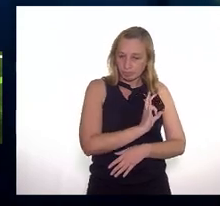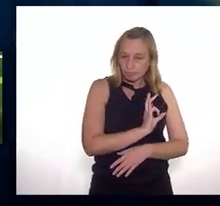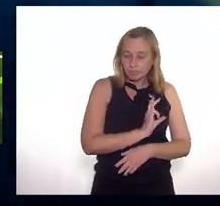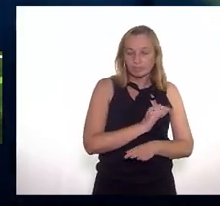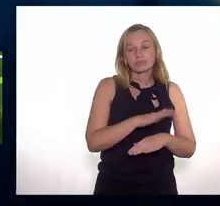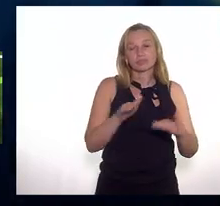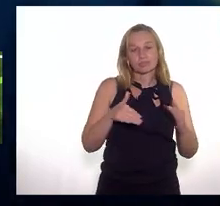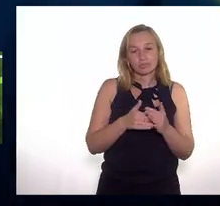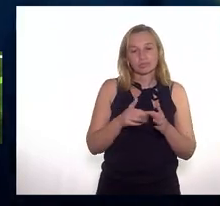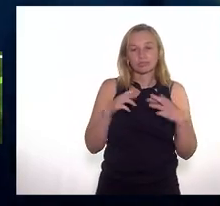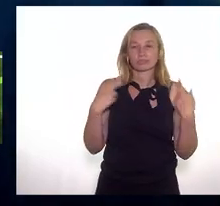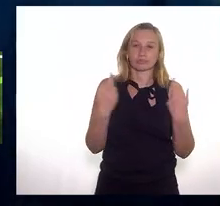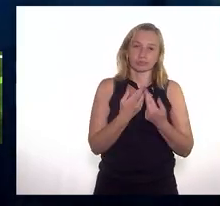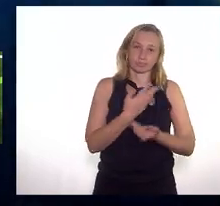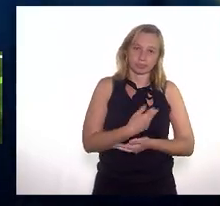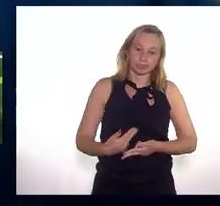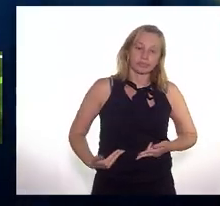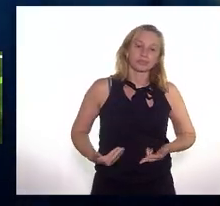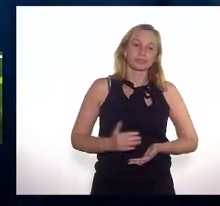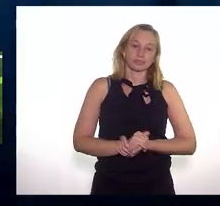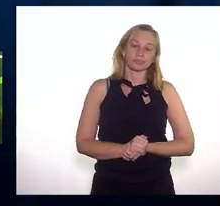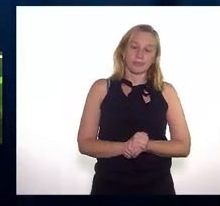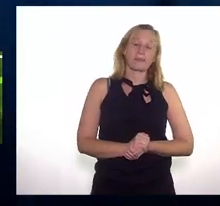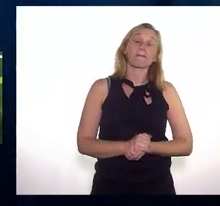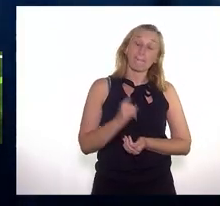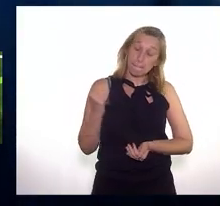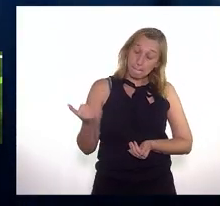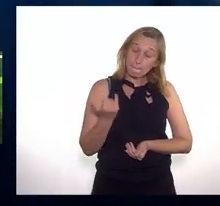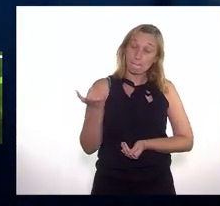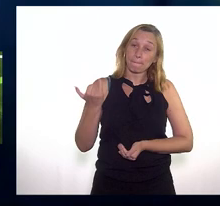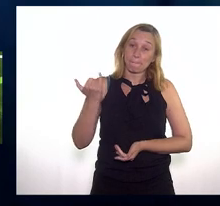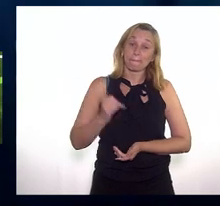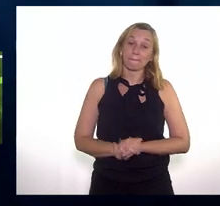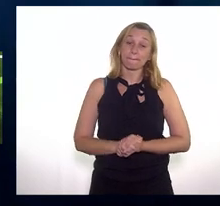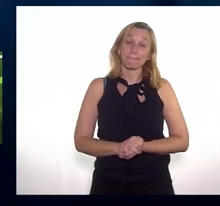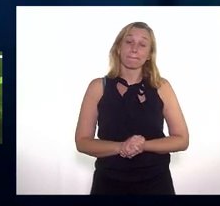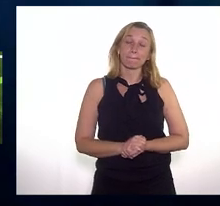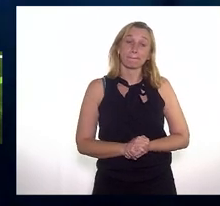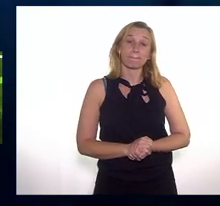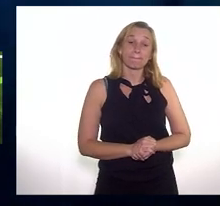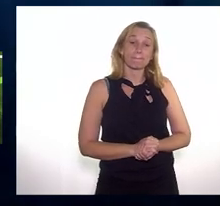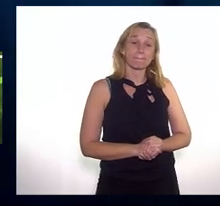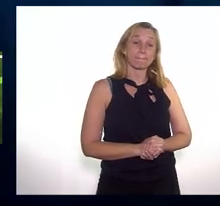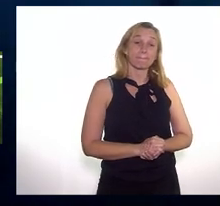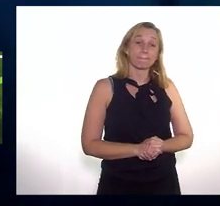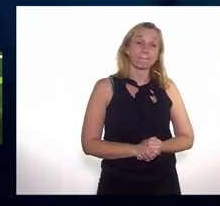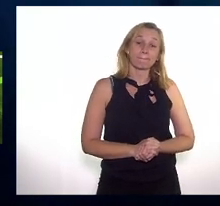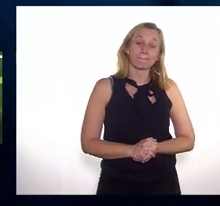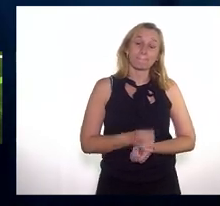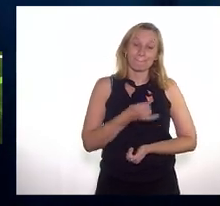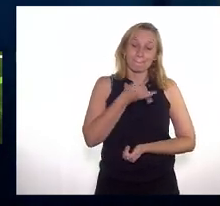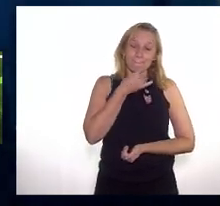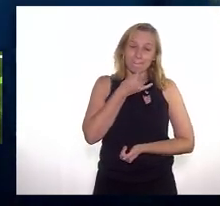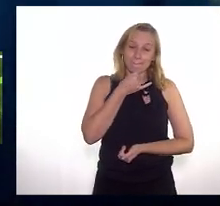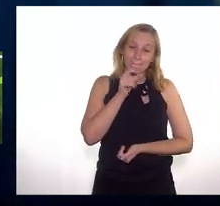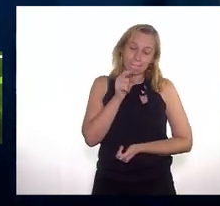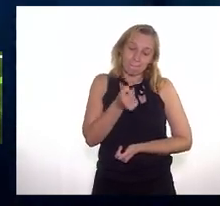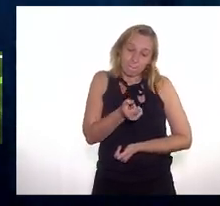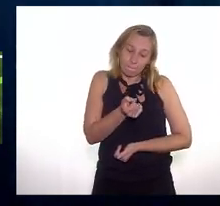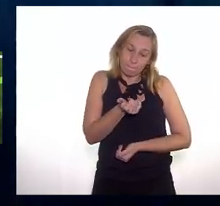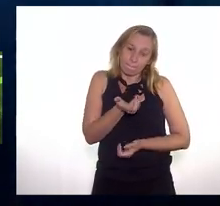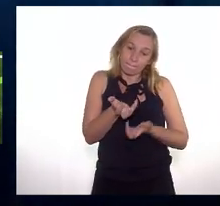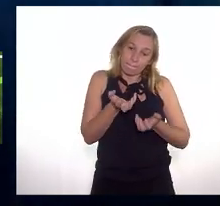a todos dessa reunião, que é uma reunião muito importante. Está me angustiando um pouco, eu gostaria de fazer